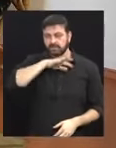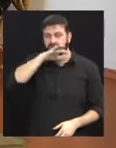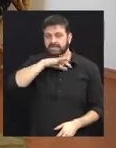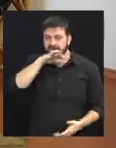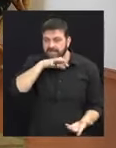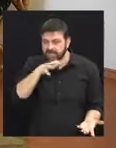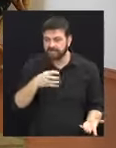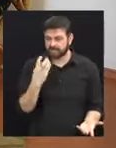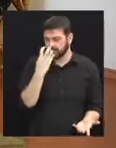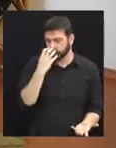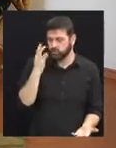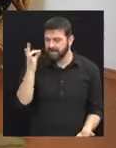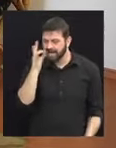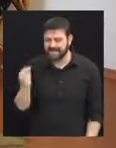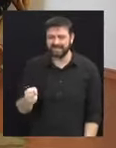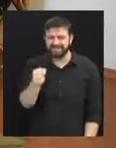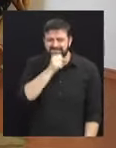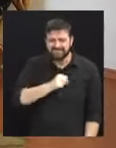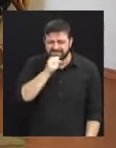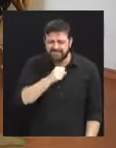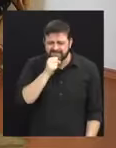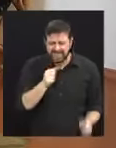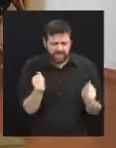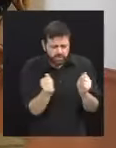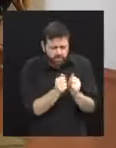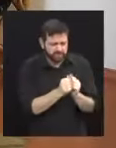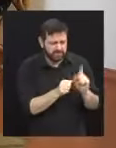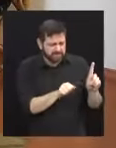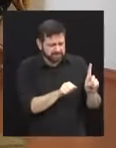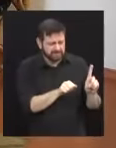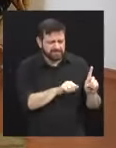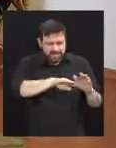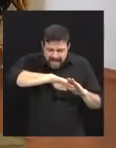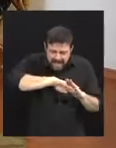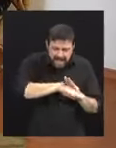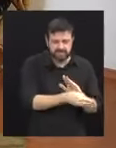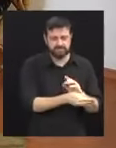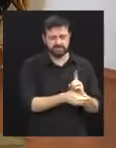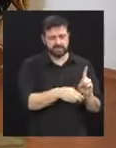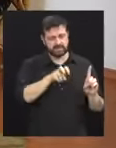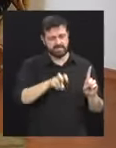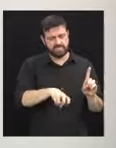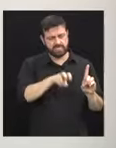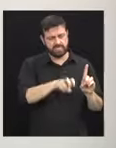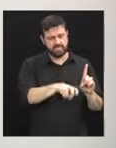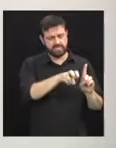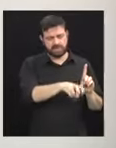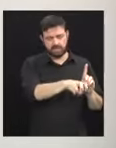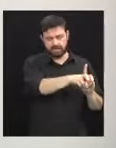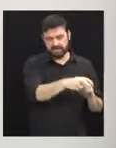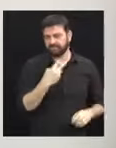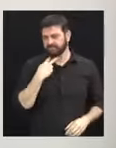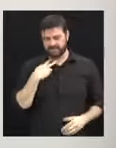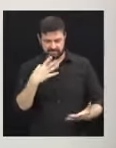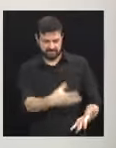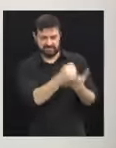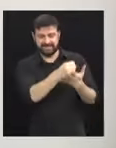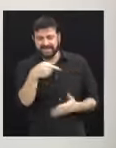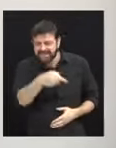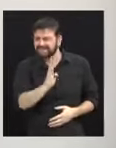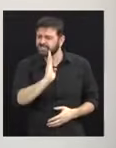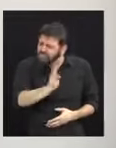idosos que você não vai mudar a situação, ele tem um dono e ele já é habituado a dar uma volta na calçada. Você não vai conseguir mudar.